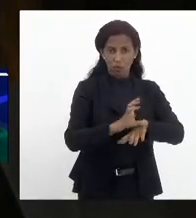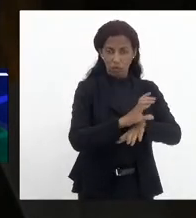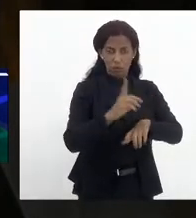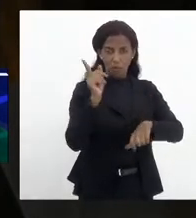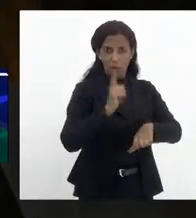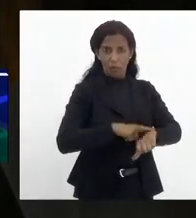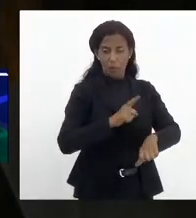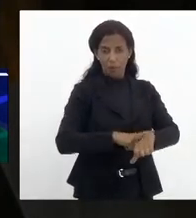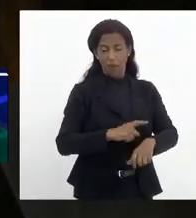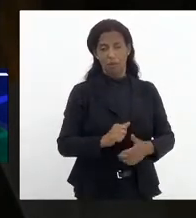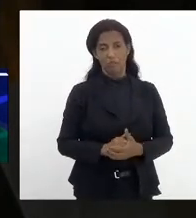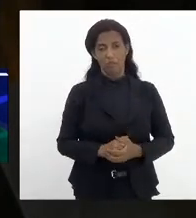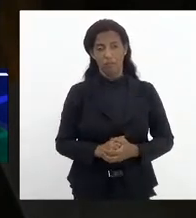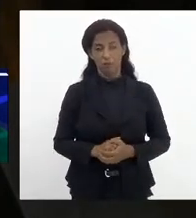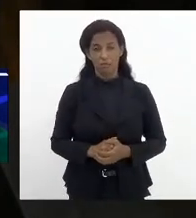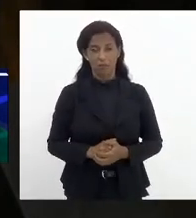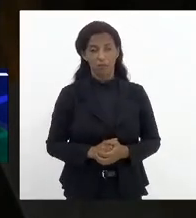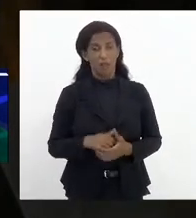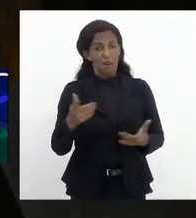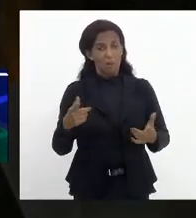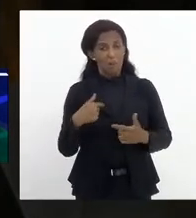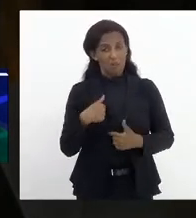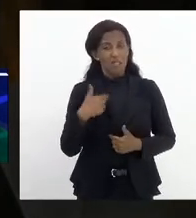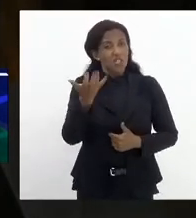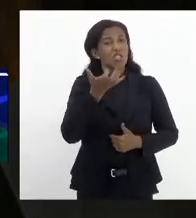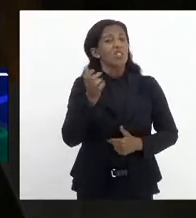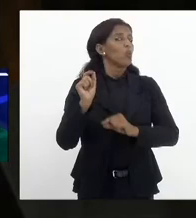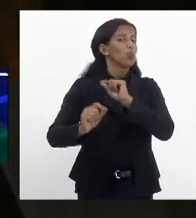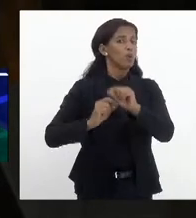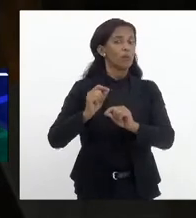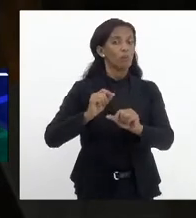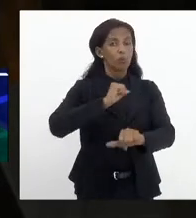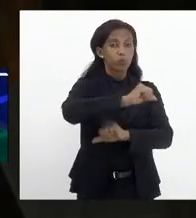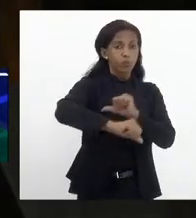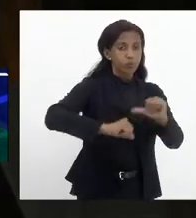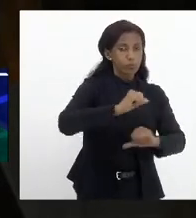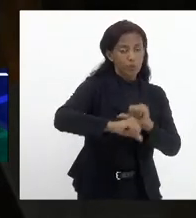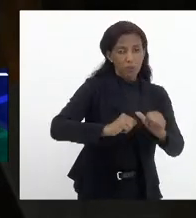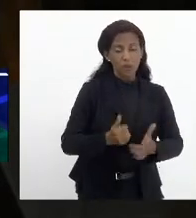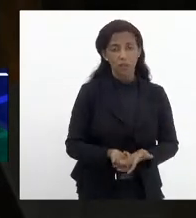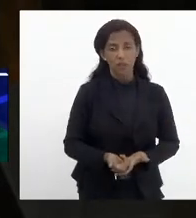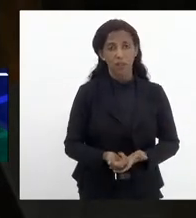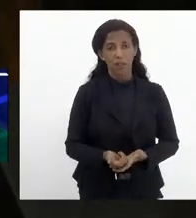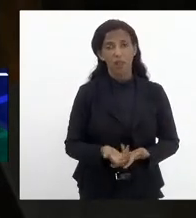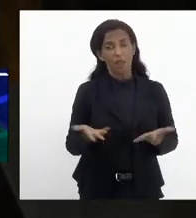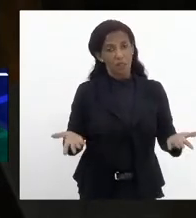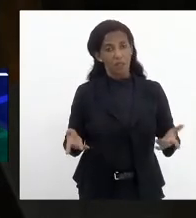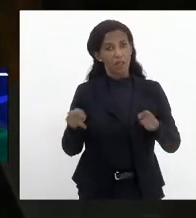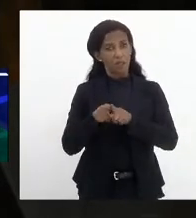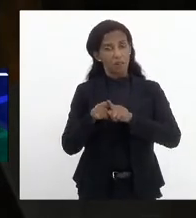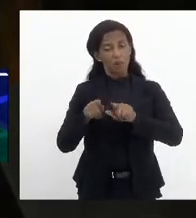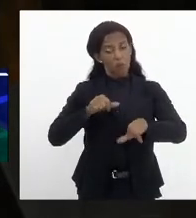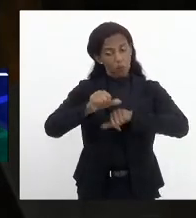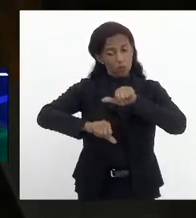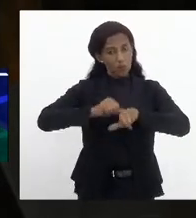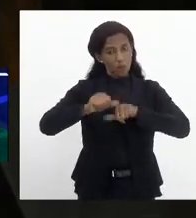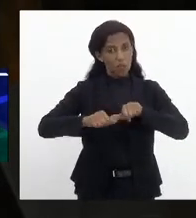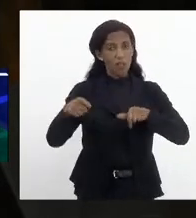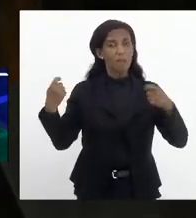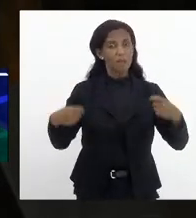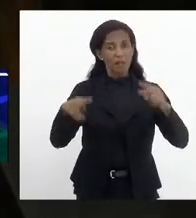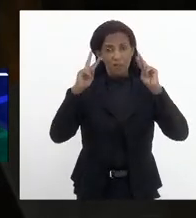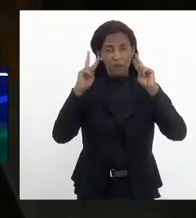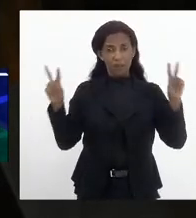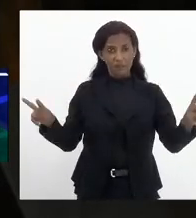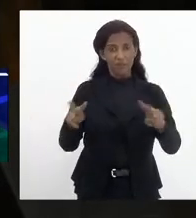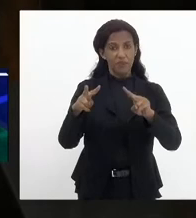a pseudo-Constituição. Mas eles brigavam por mudanças. Aliás, mudanças essas que deveriam ser